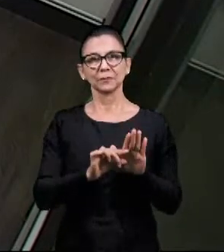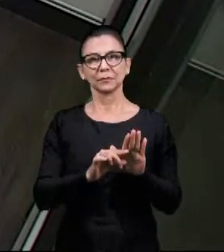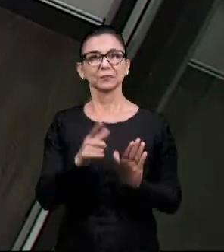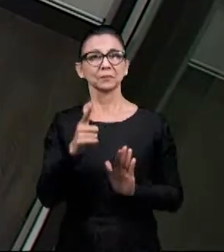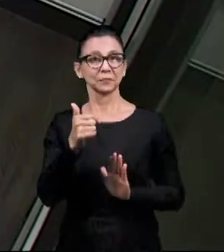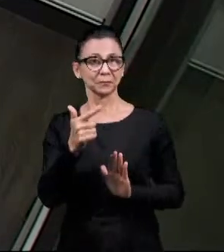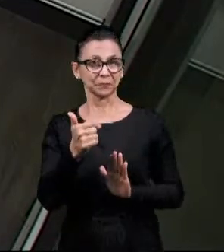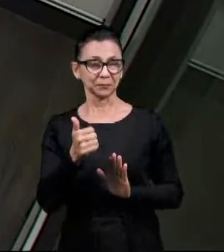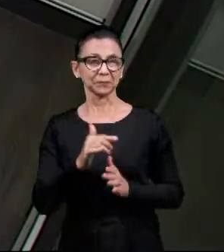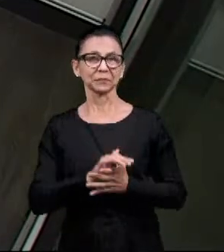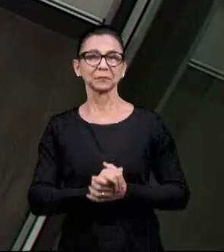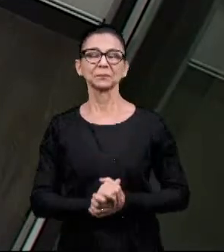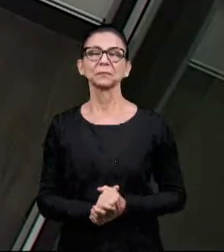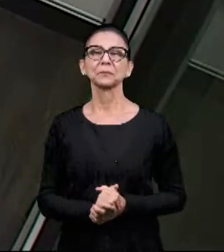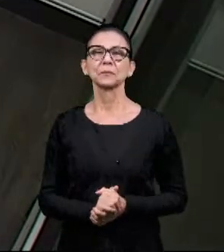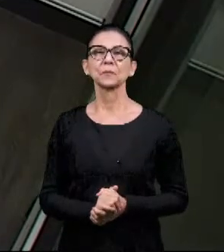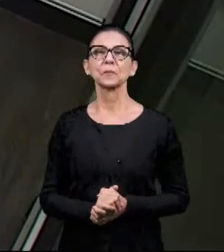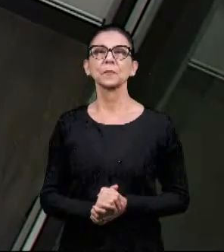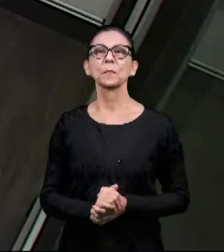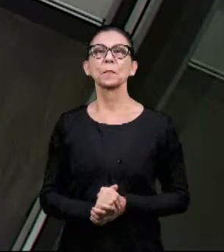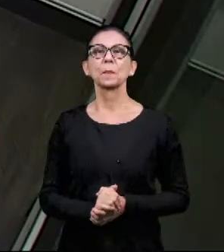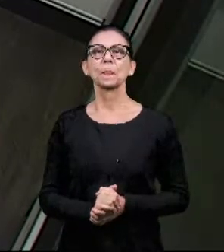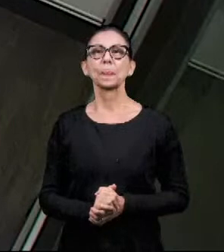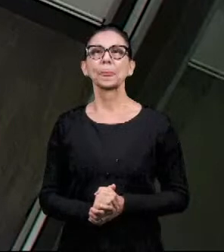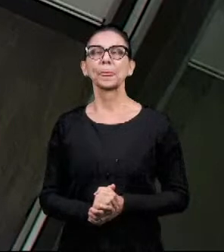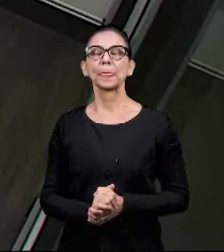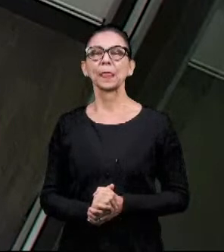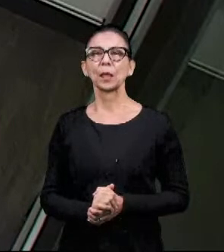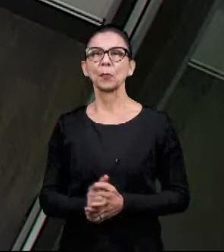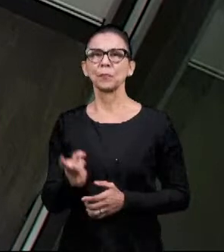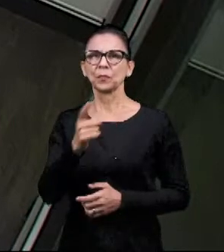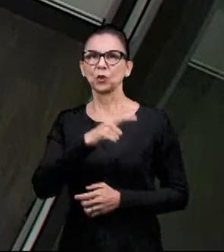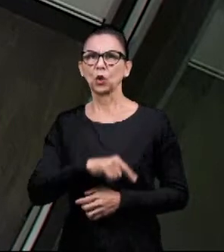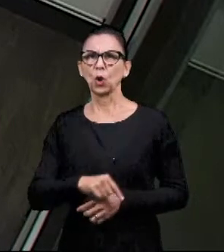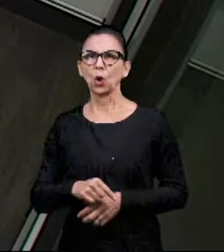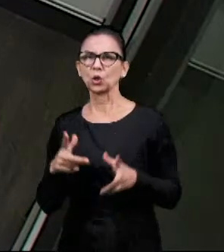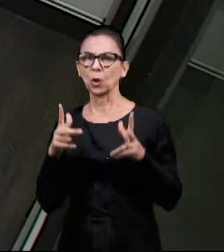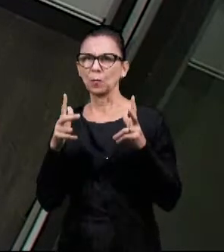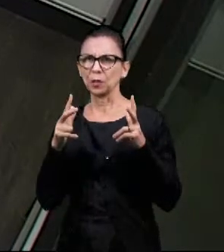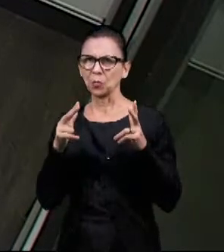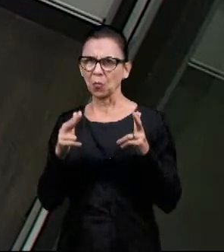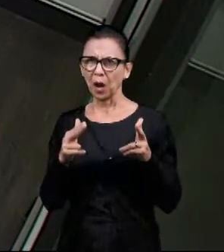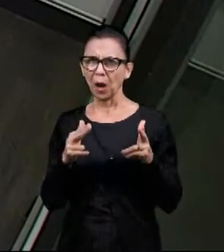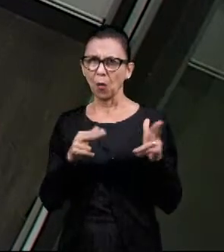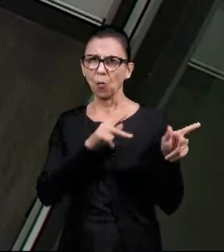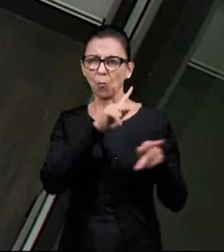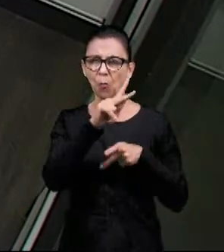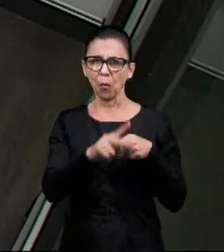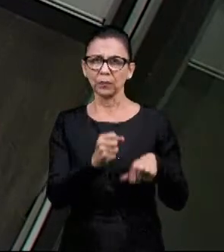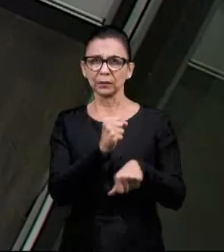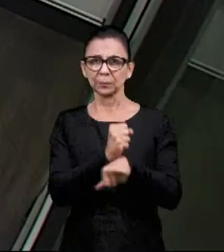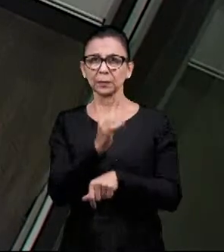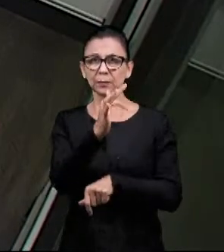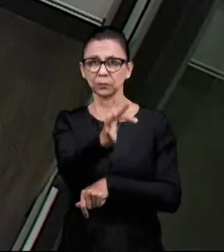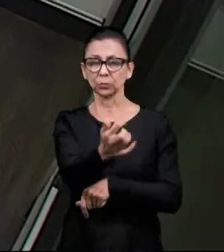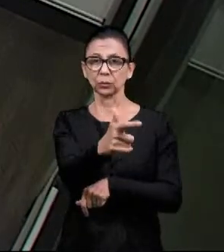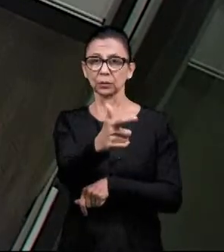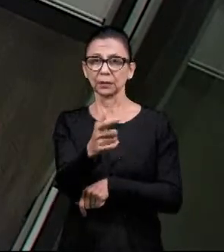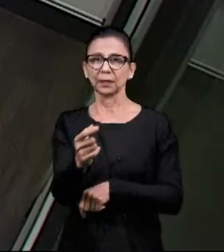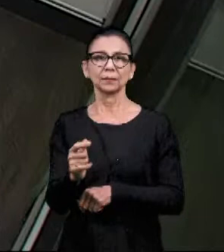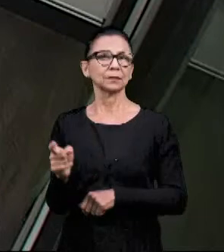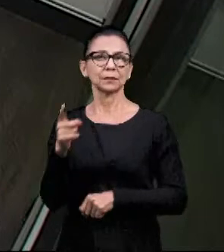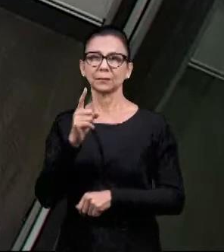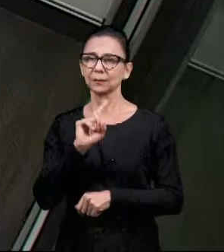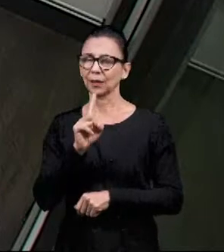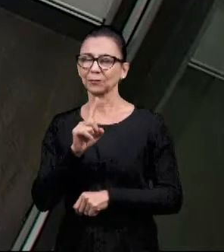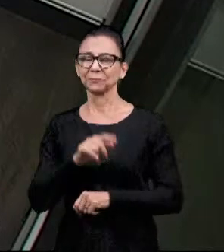12. Romanos... Não somos como os que não têm esperança. Glória a Deus. Glória a Jesus. Então